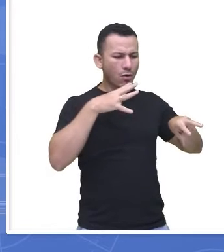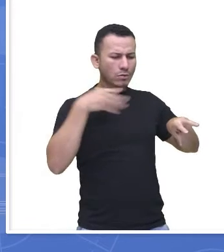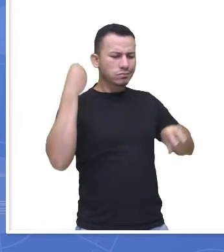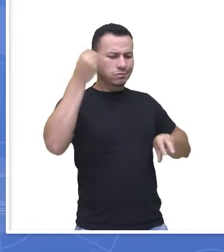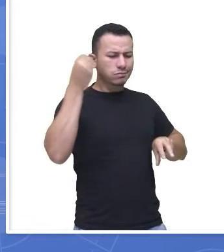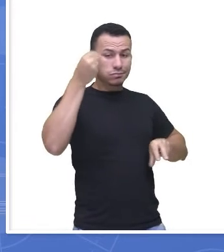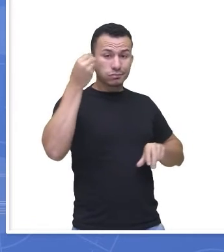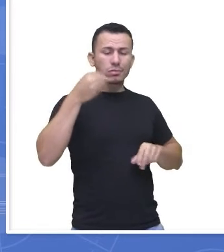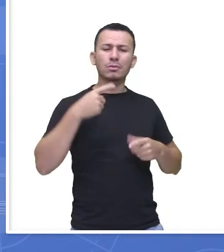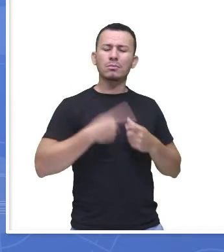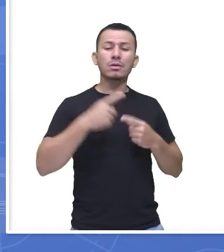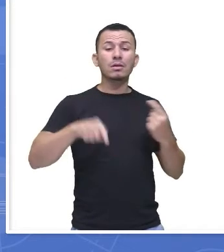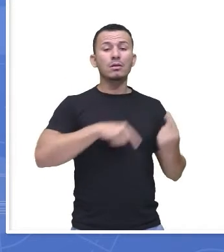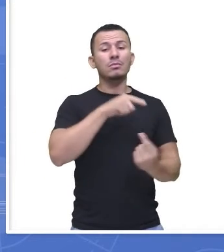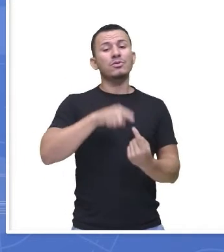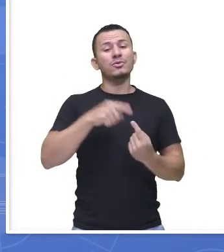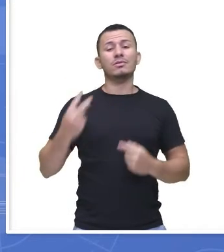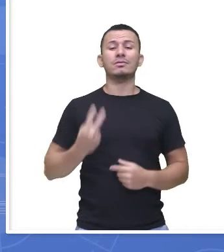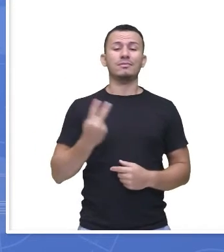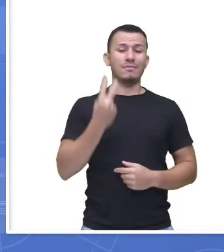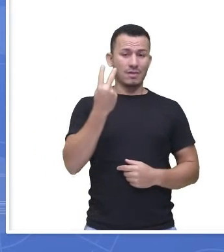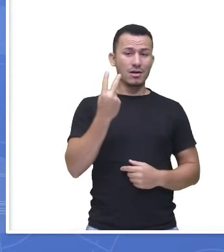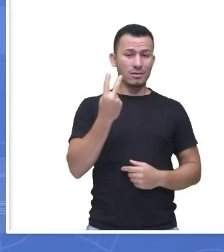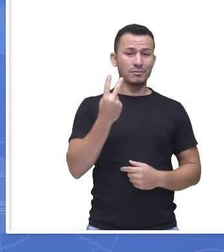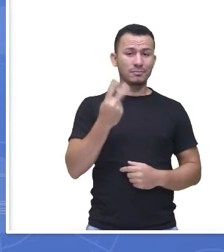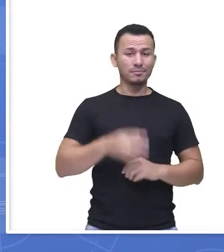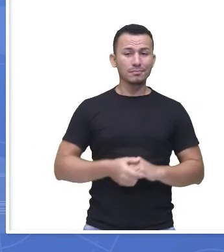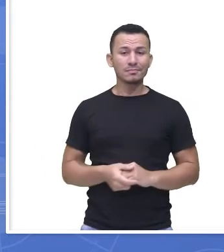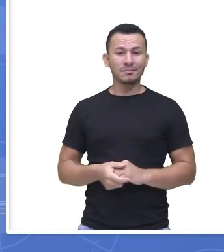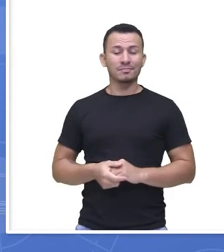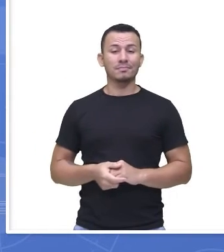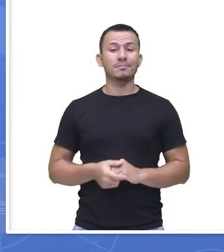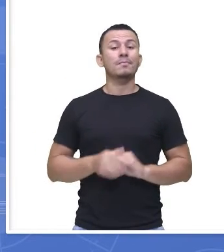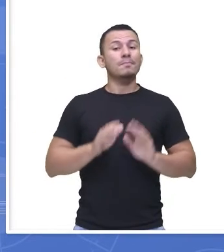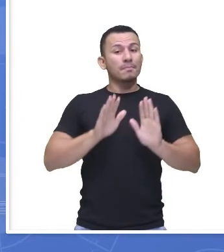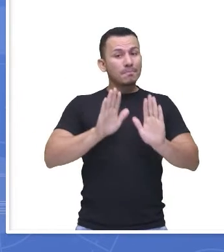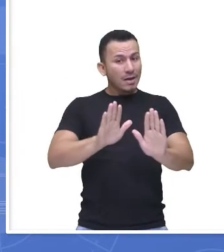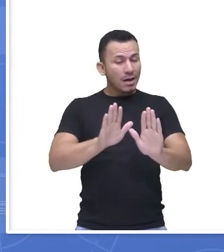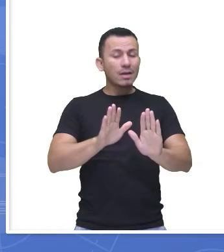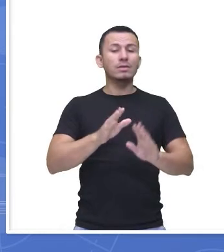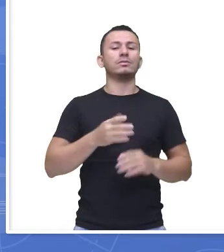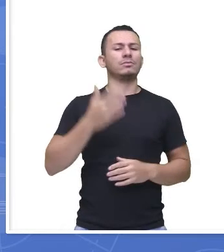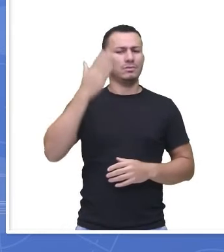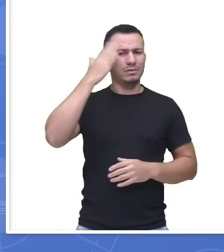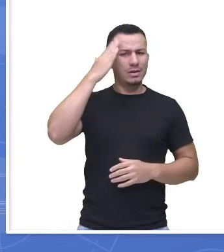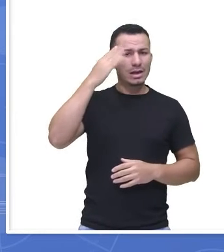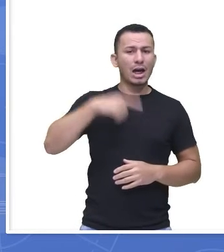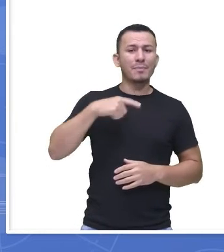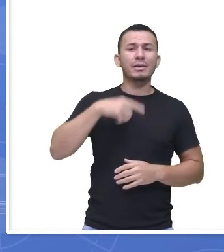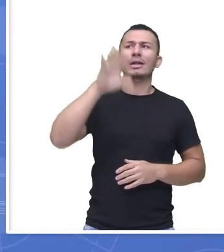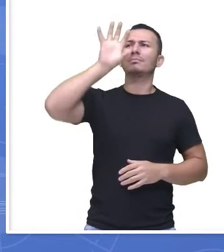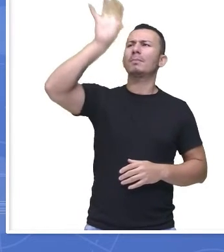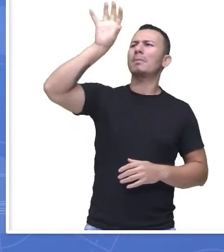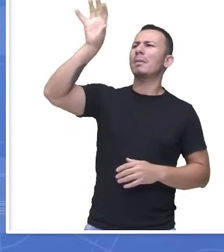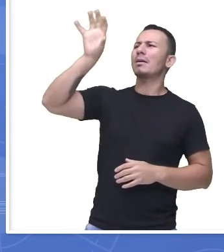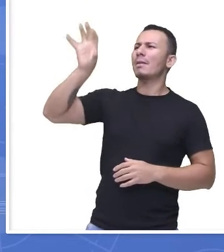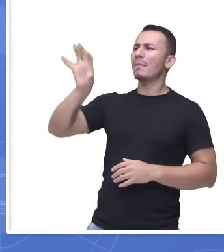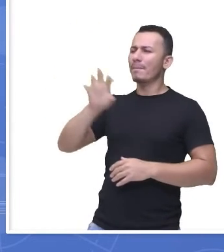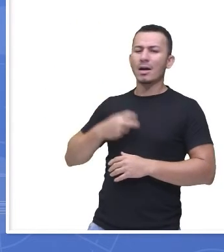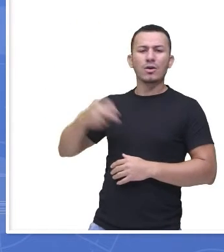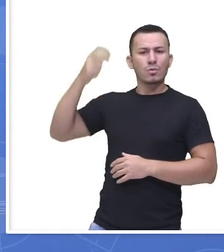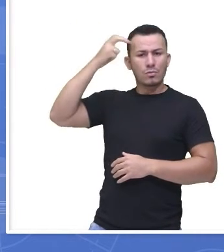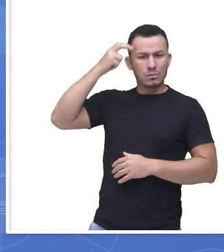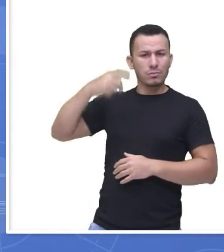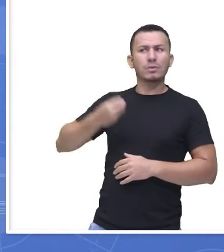Para quê? Para que nós possamos valorizar a nossa cultura. Porém, sabendo que também os outros também têm cultura,